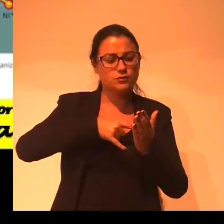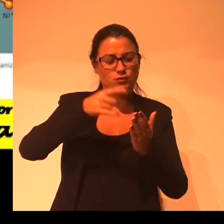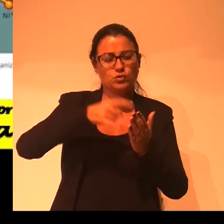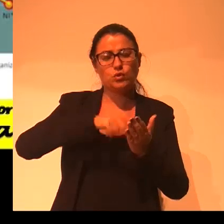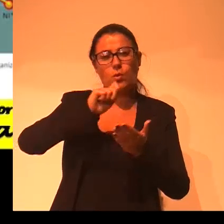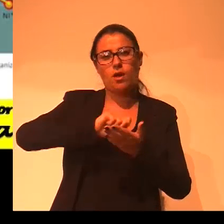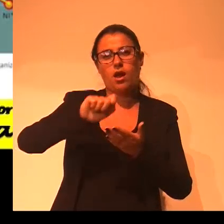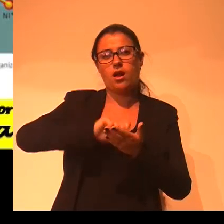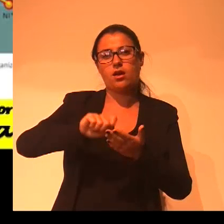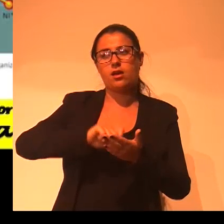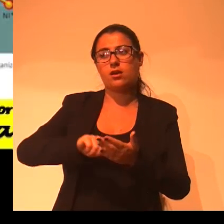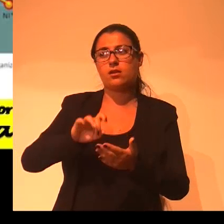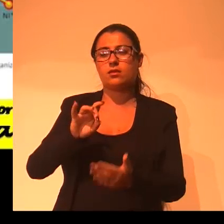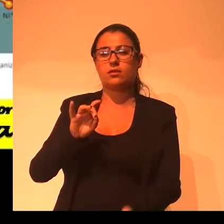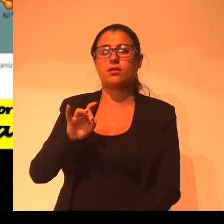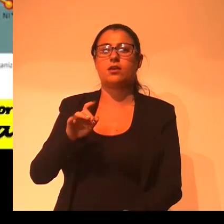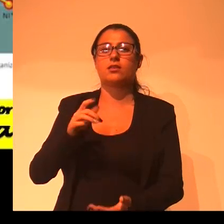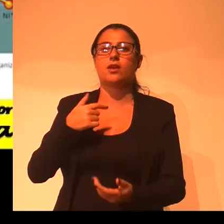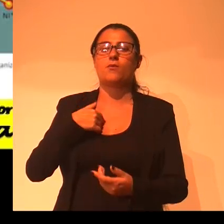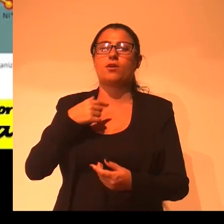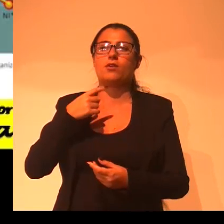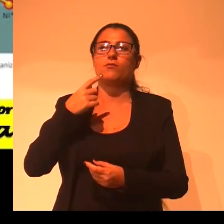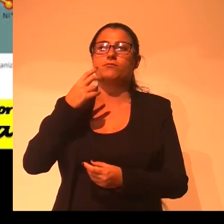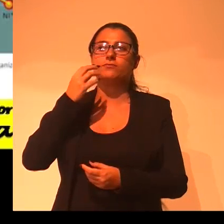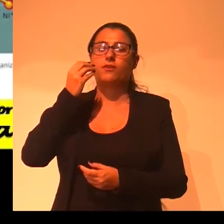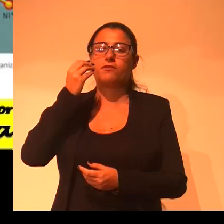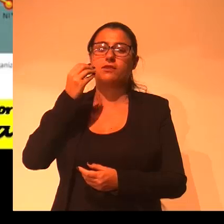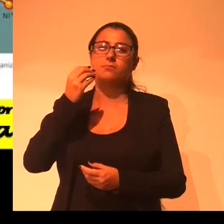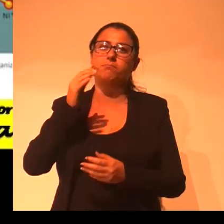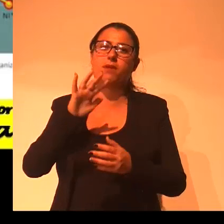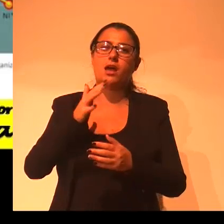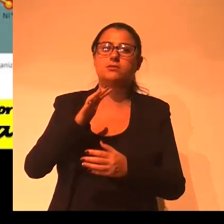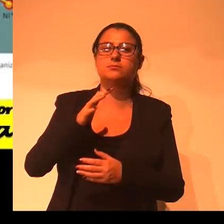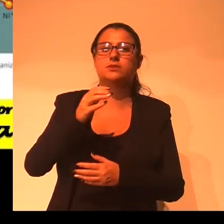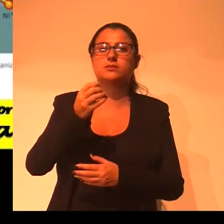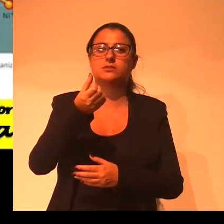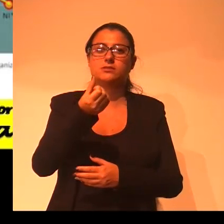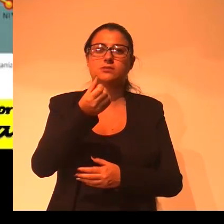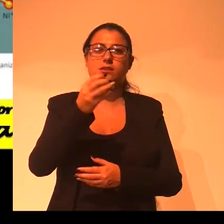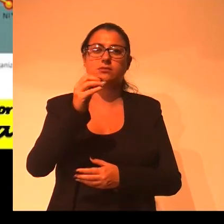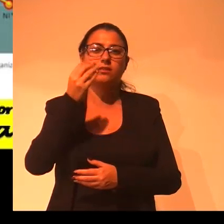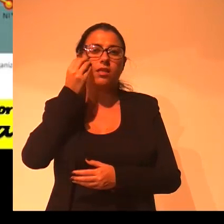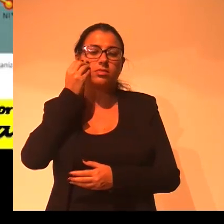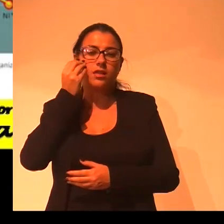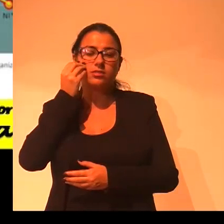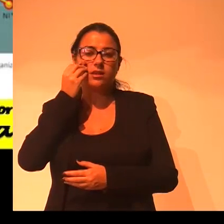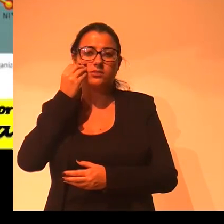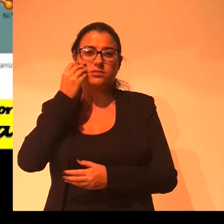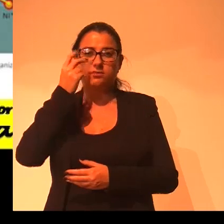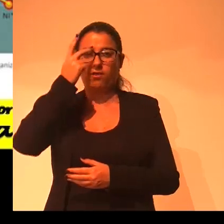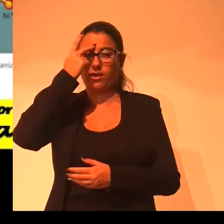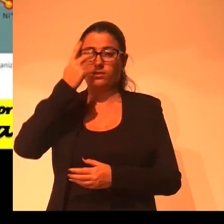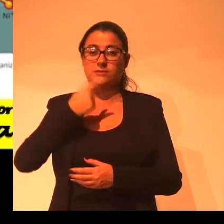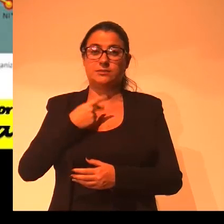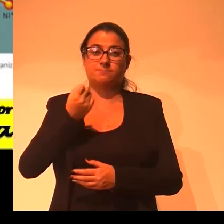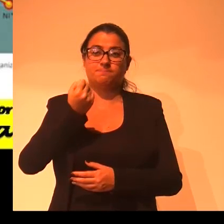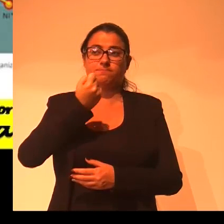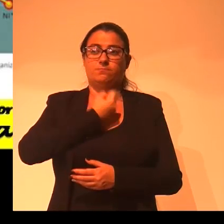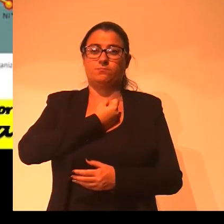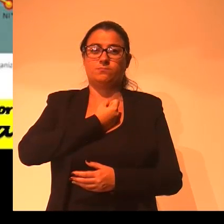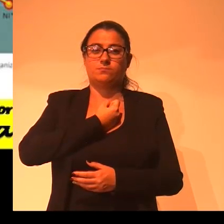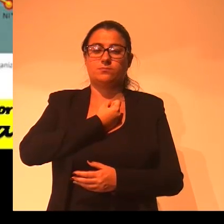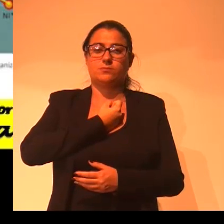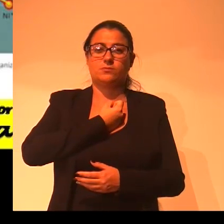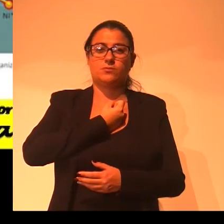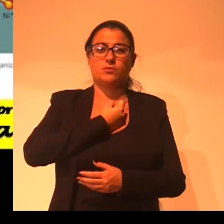nós tivemos cerca de 60 tentativas de suicídio. 8 suicídios registrados. É muito para